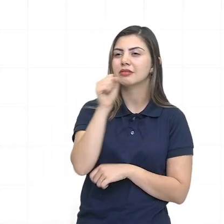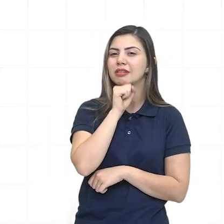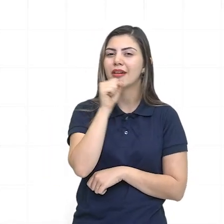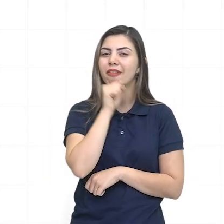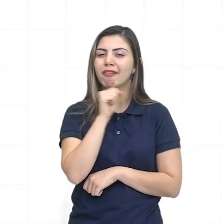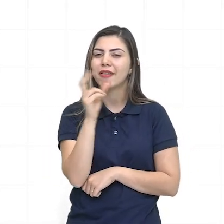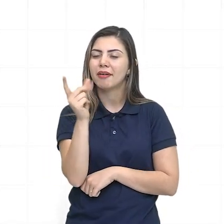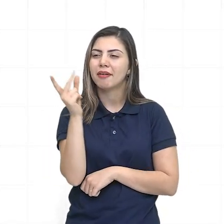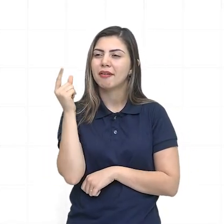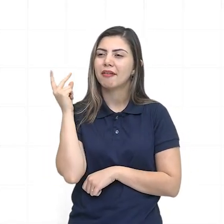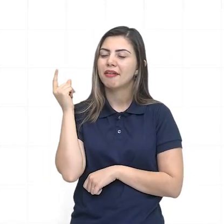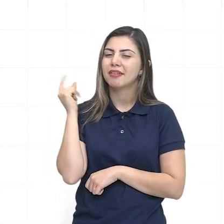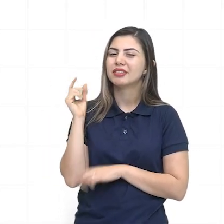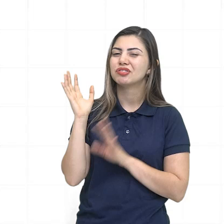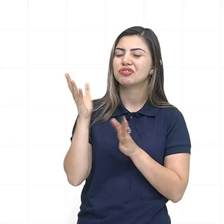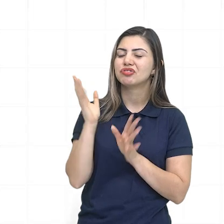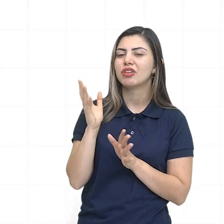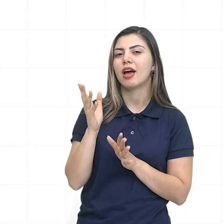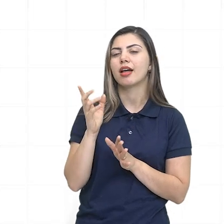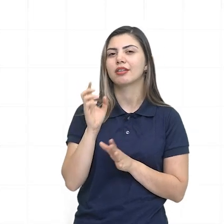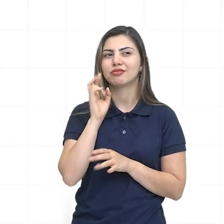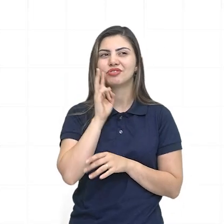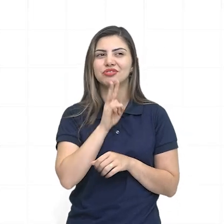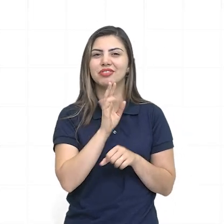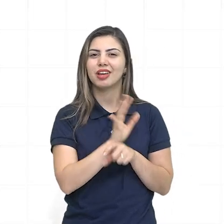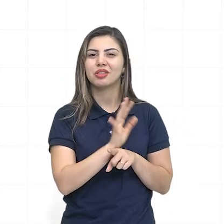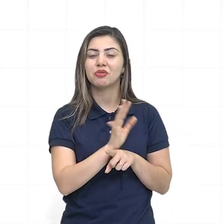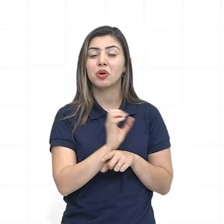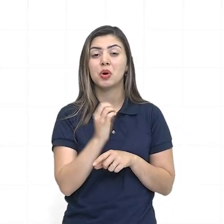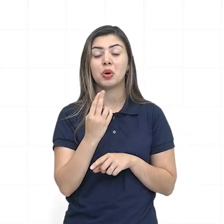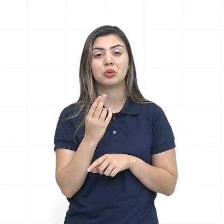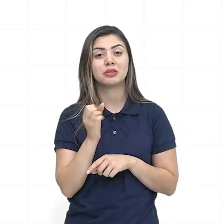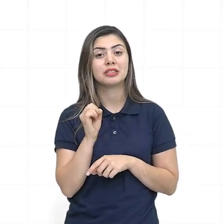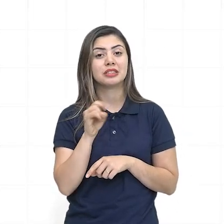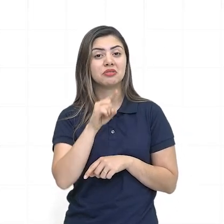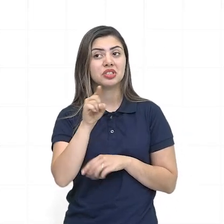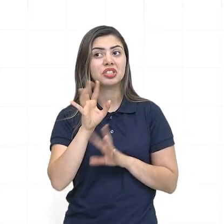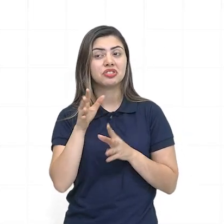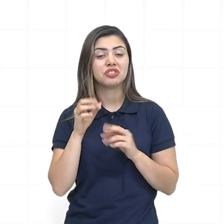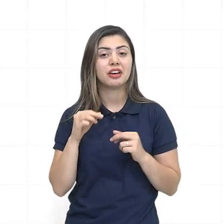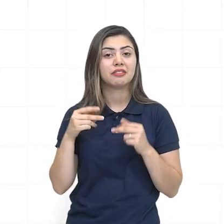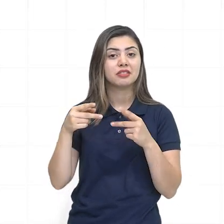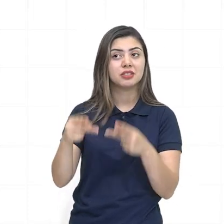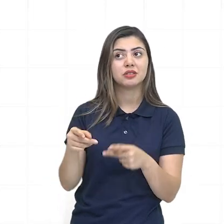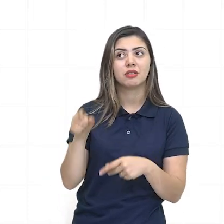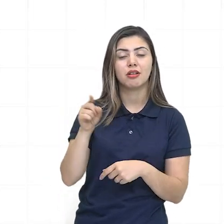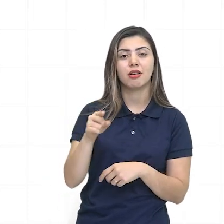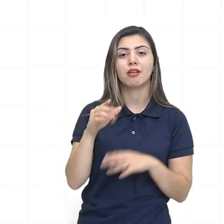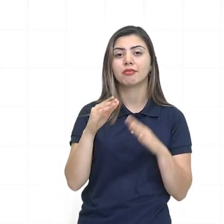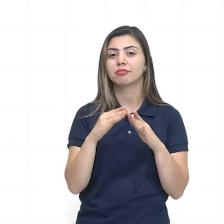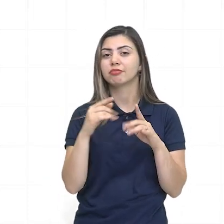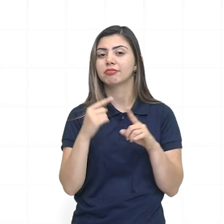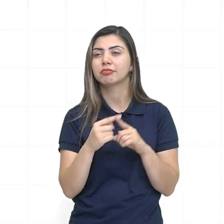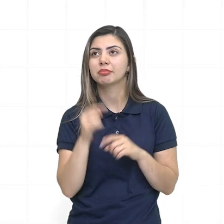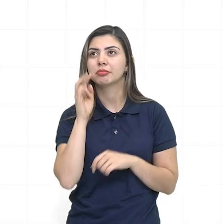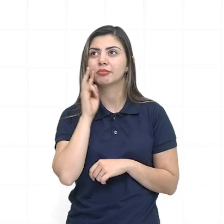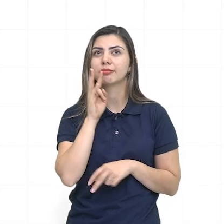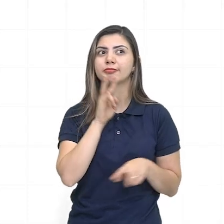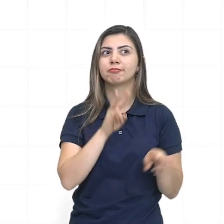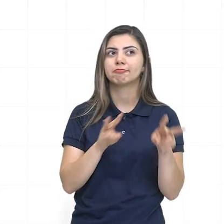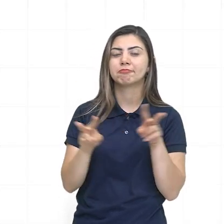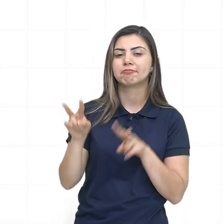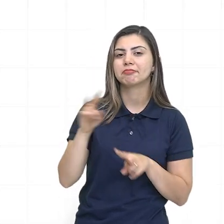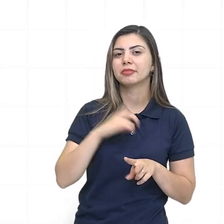igrejas bonitas aí, antigas, de filme, né? Ou se você teve a oportunidade de entrar numa igreja mais antiga, você vai ver que